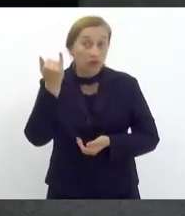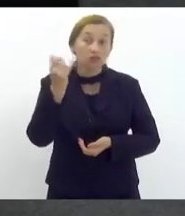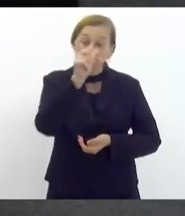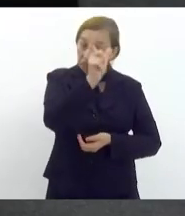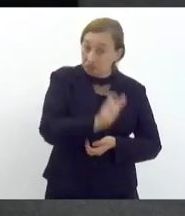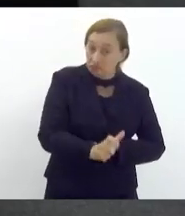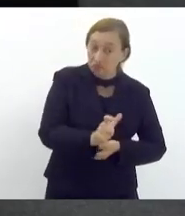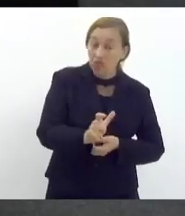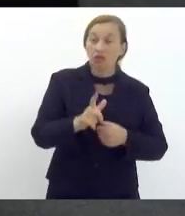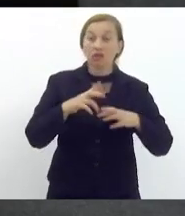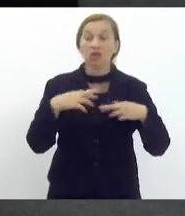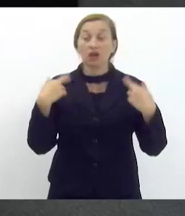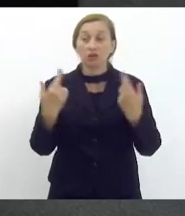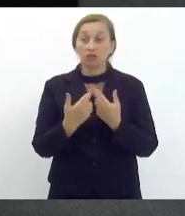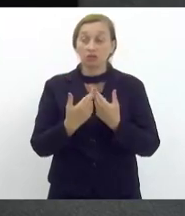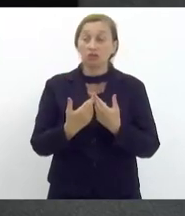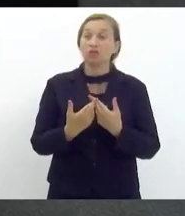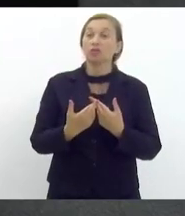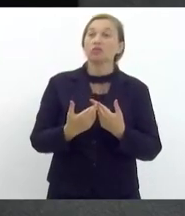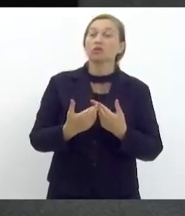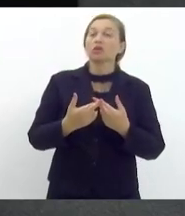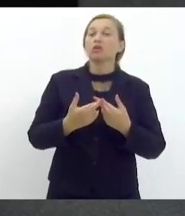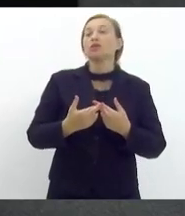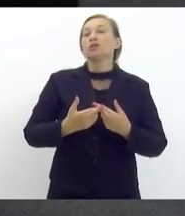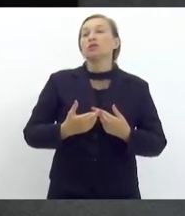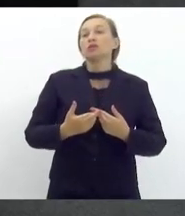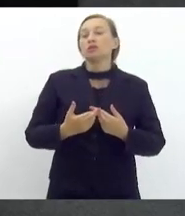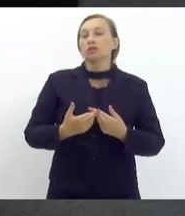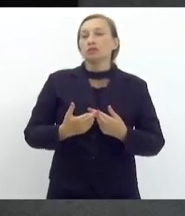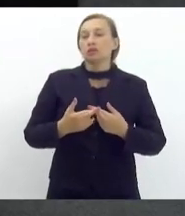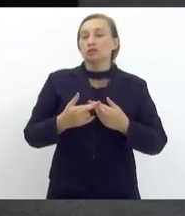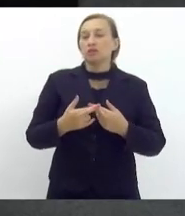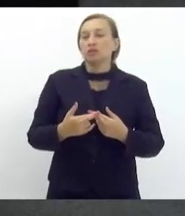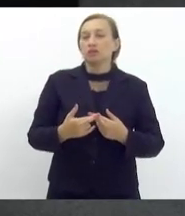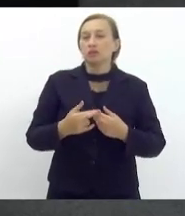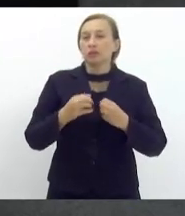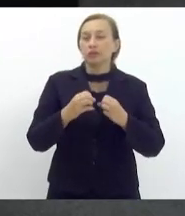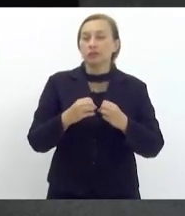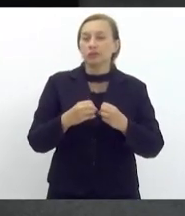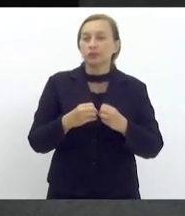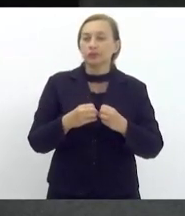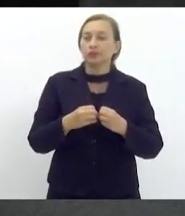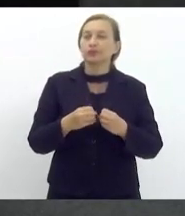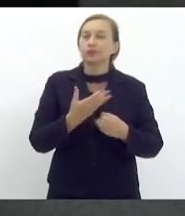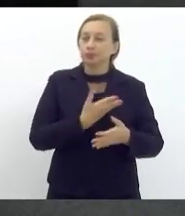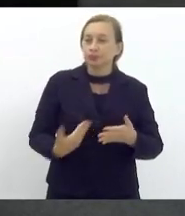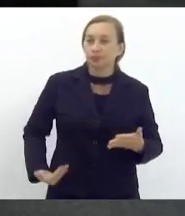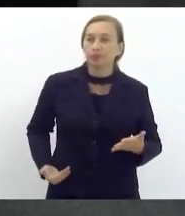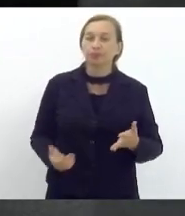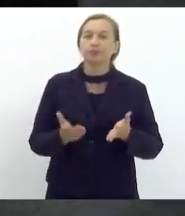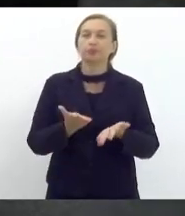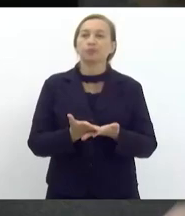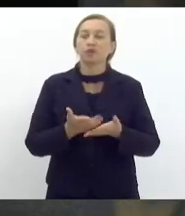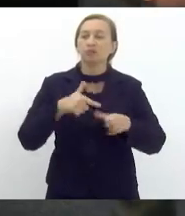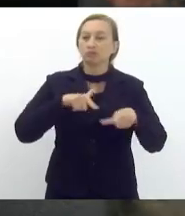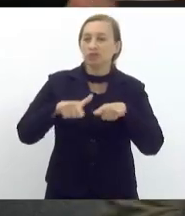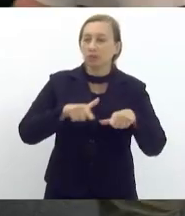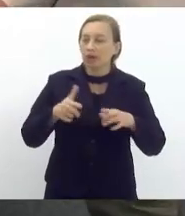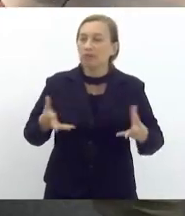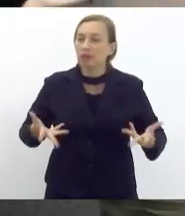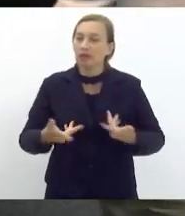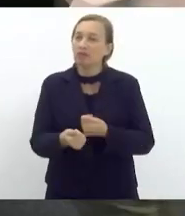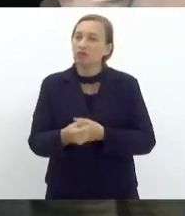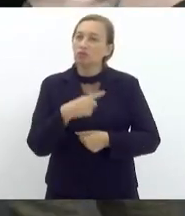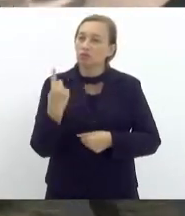audiências públicas da nossa comissão de saúde é o médico muito respeitado muito admirado que desenvolve um trabalho Fantástico